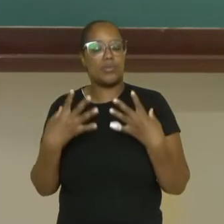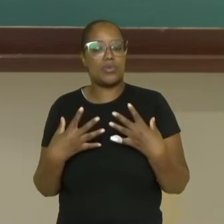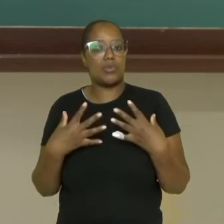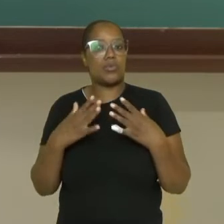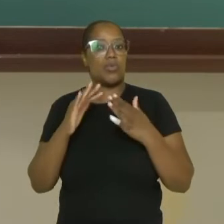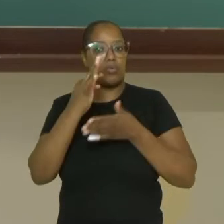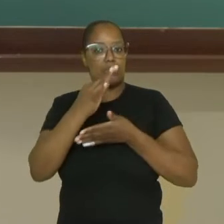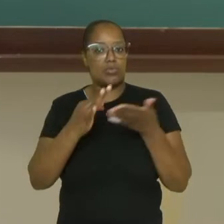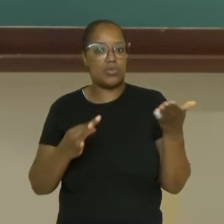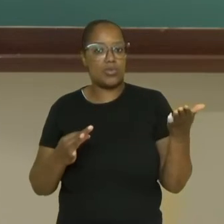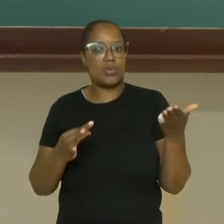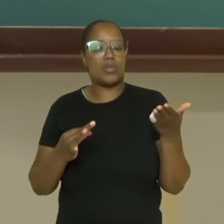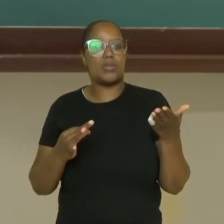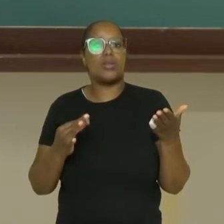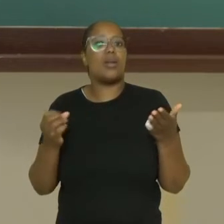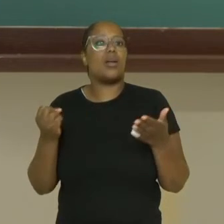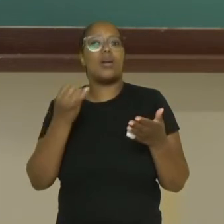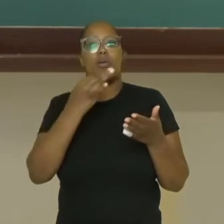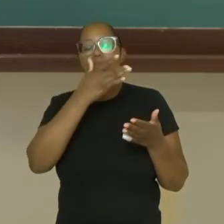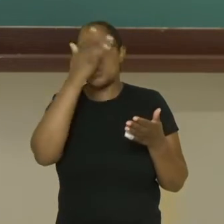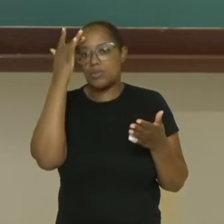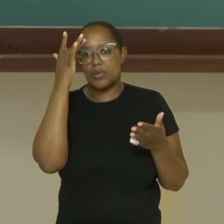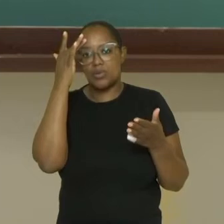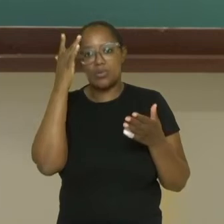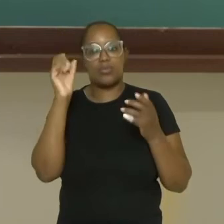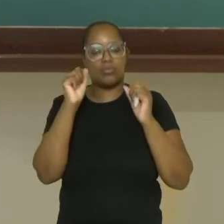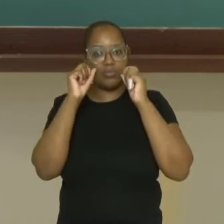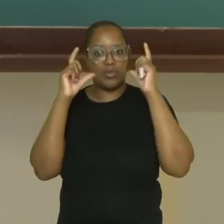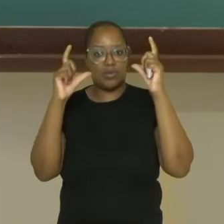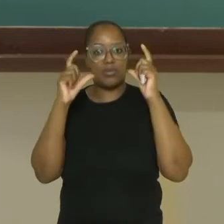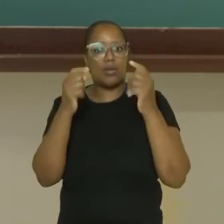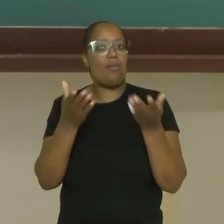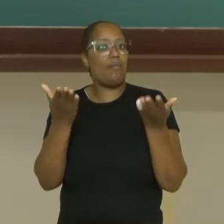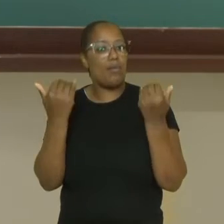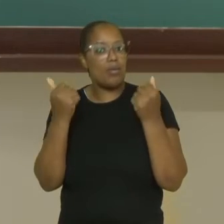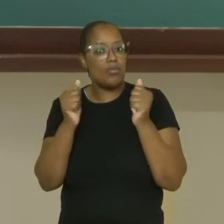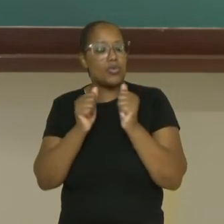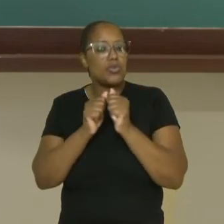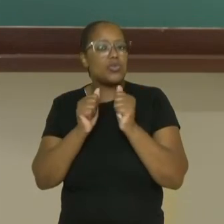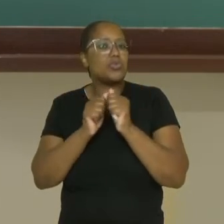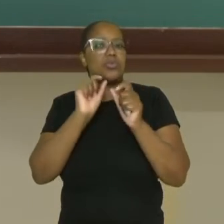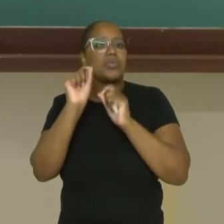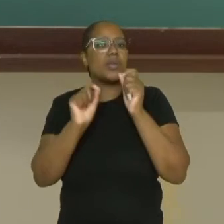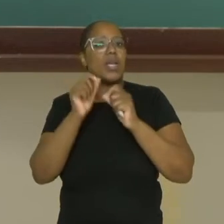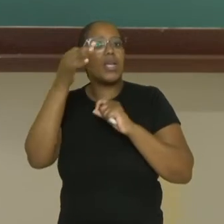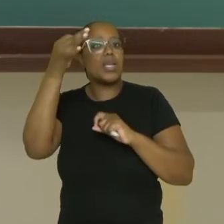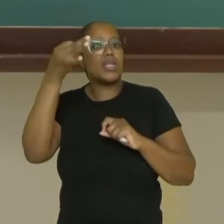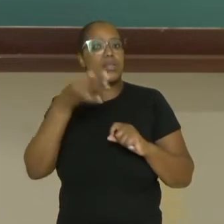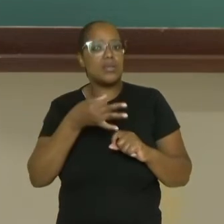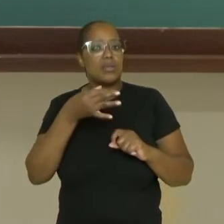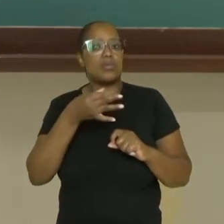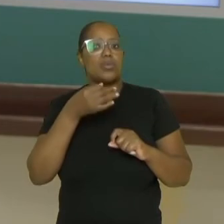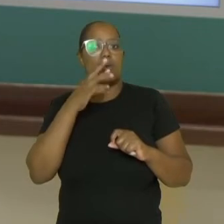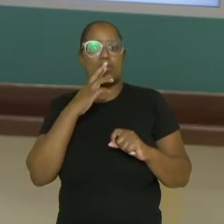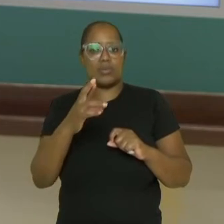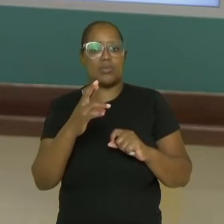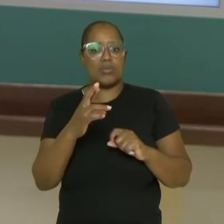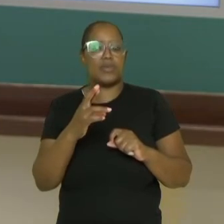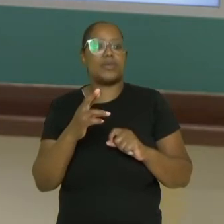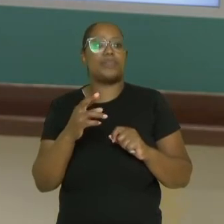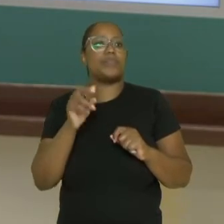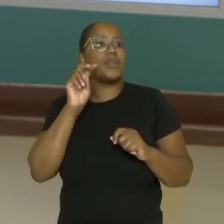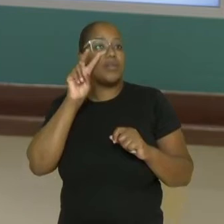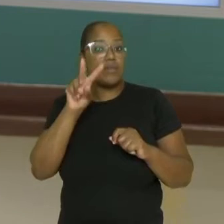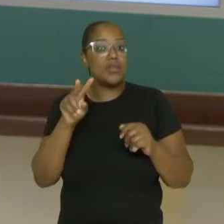do texto. Alguns prestaram atenção, outros não. Vamos então ver quem acertou. Espero que você tenha acertado aí. Olha